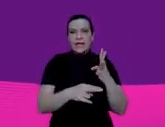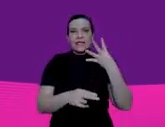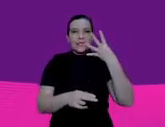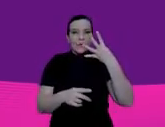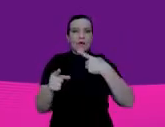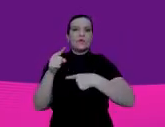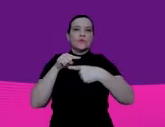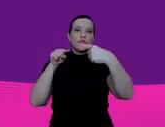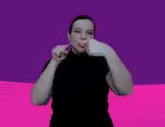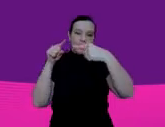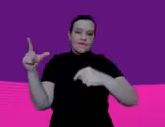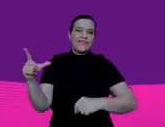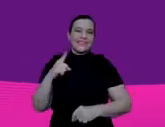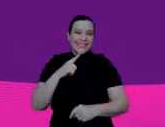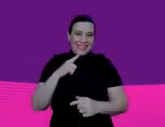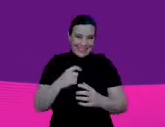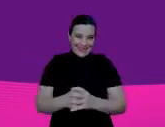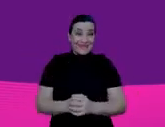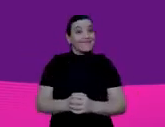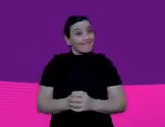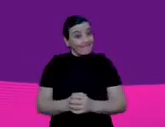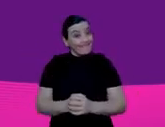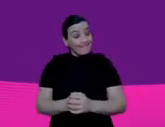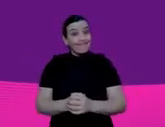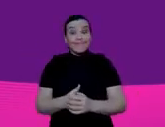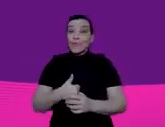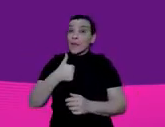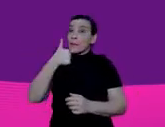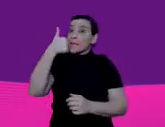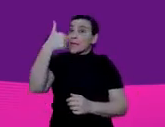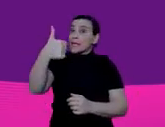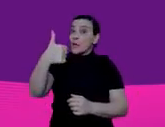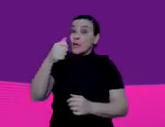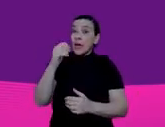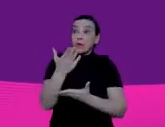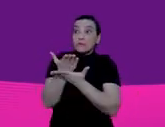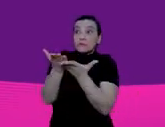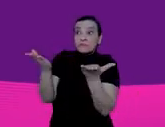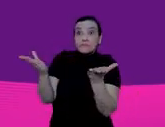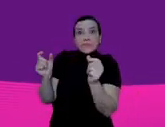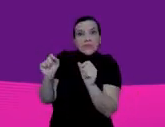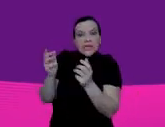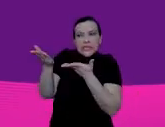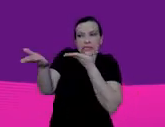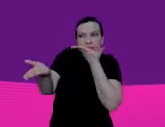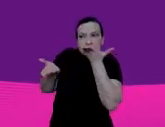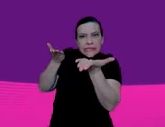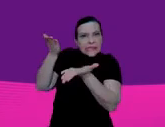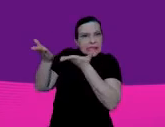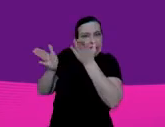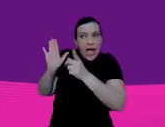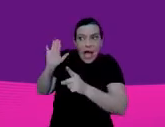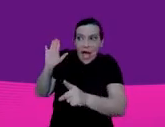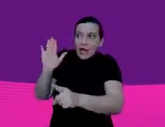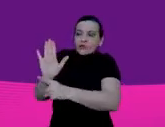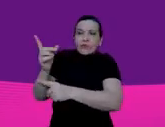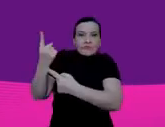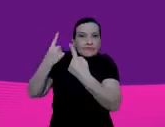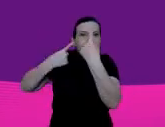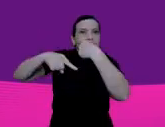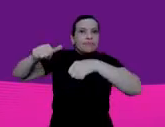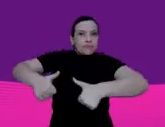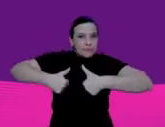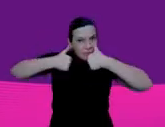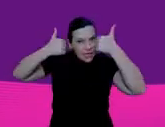tem o objetivo de melhorar o resultado clínico ao tratar esse paciente de maneira mais efetiva, reconhecendo o seu diagnóstico e